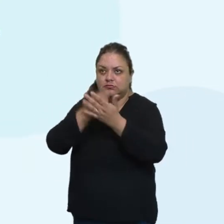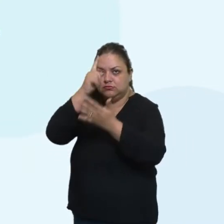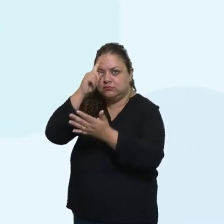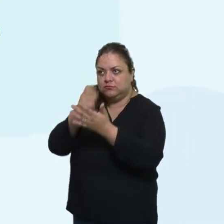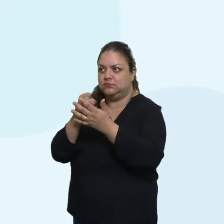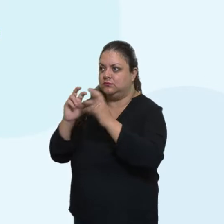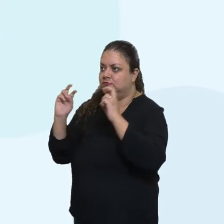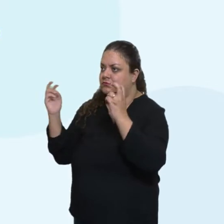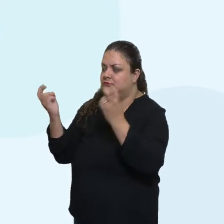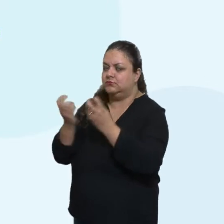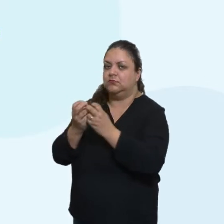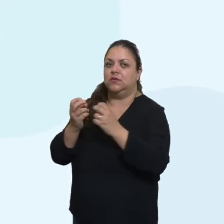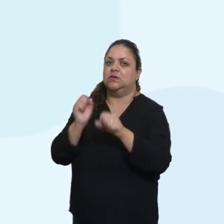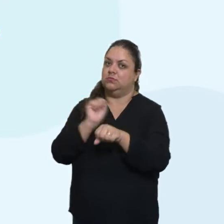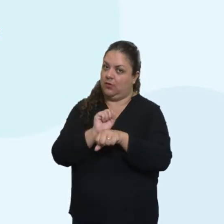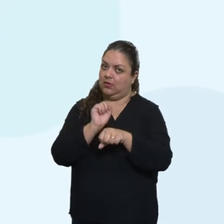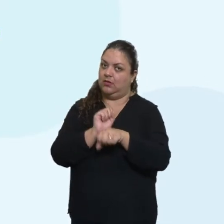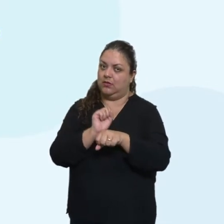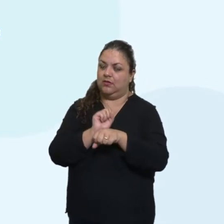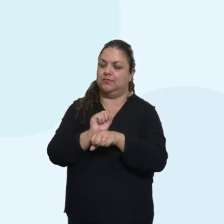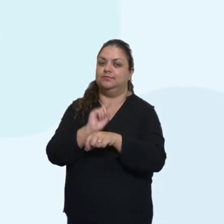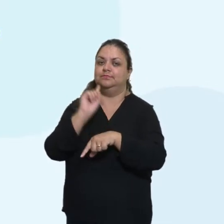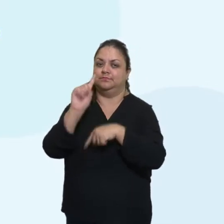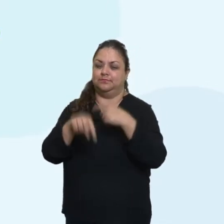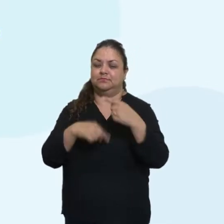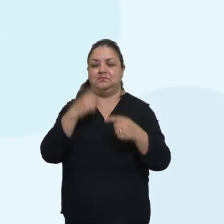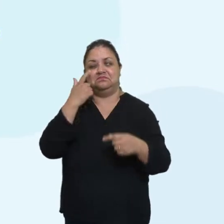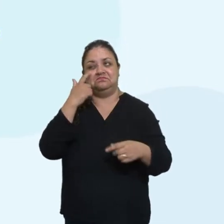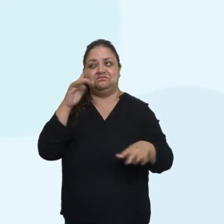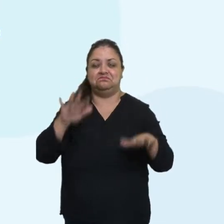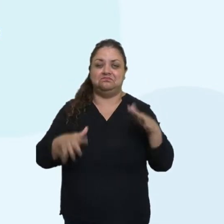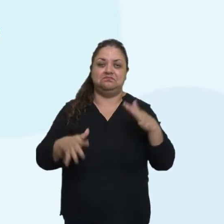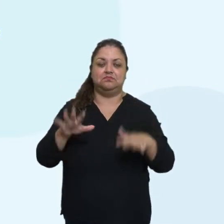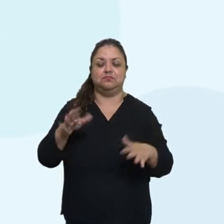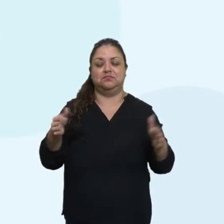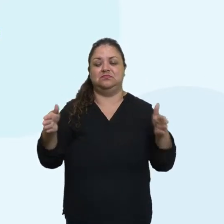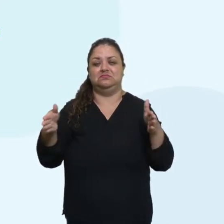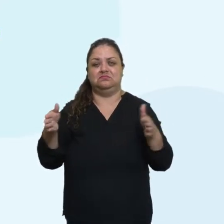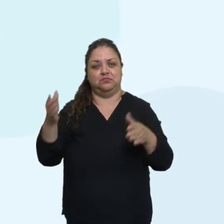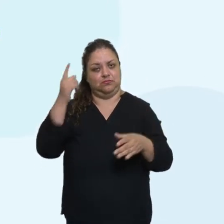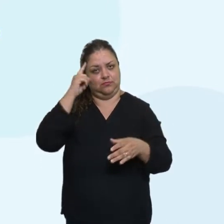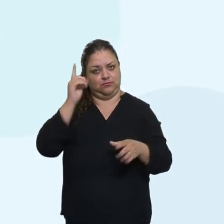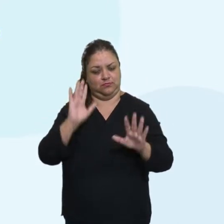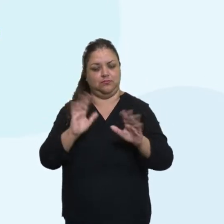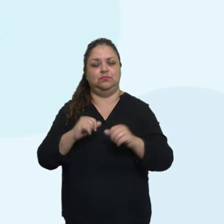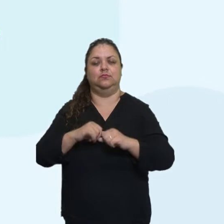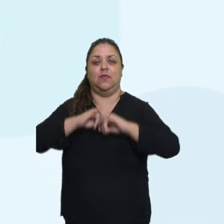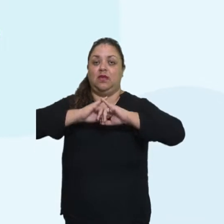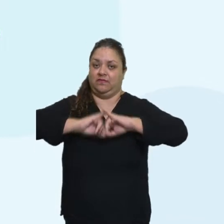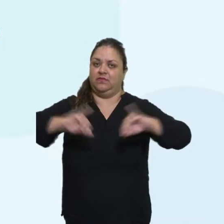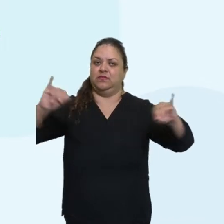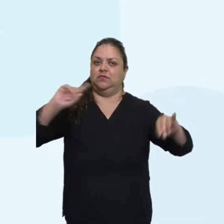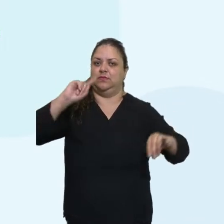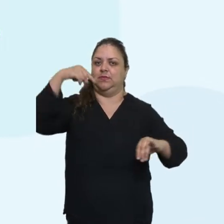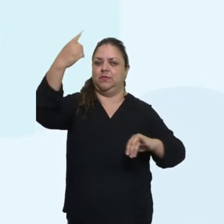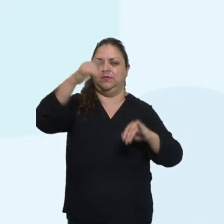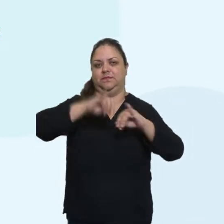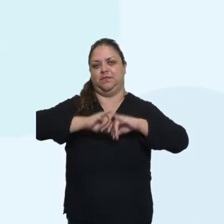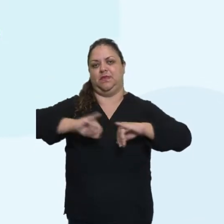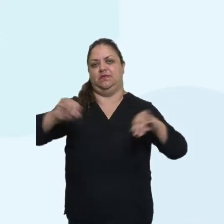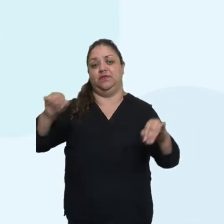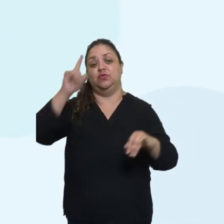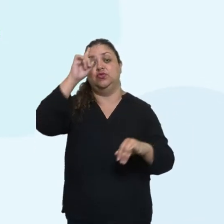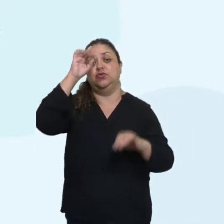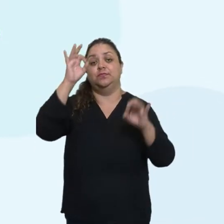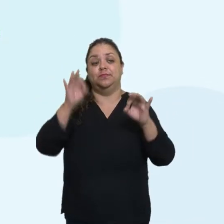aguardar tá tem uma previsão desse fechamento mas assim que sair a resolução será publicado